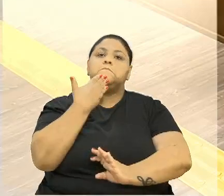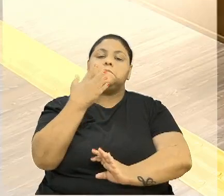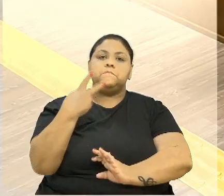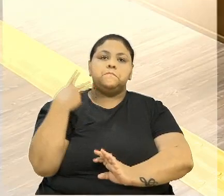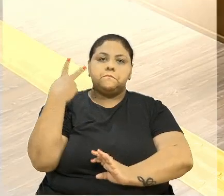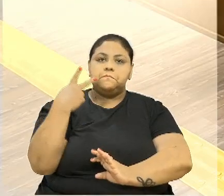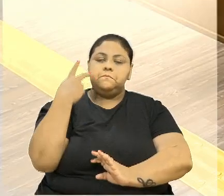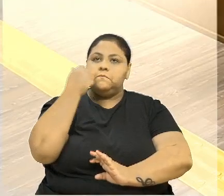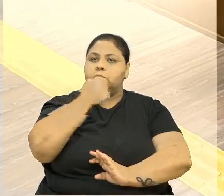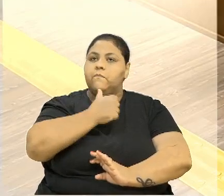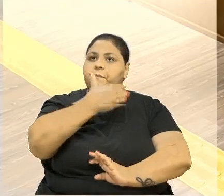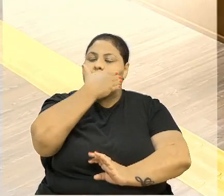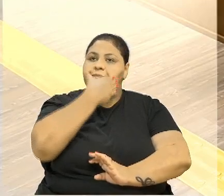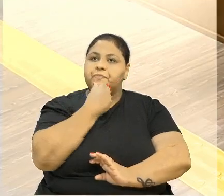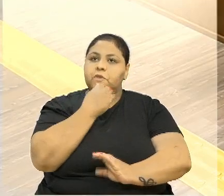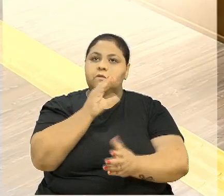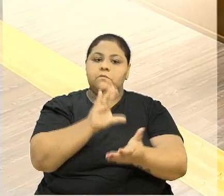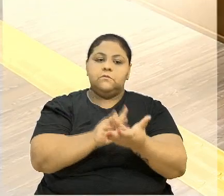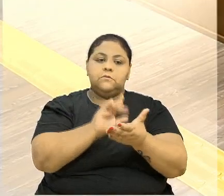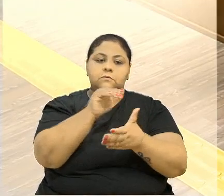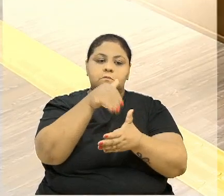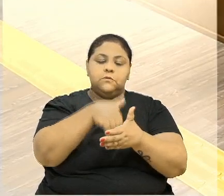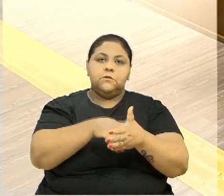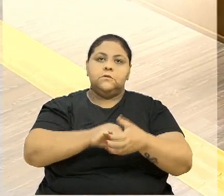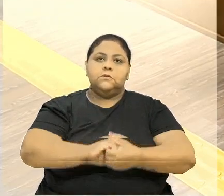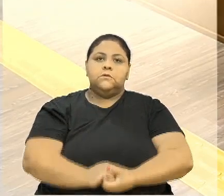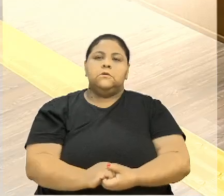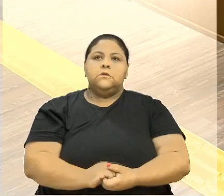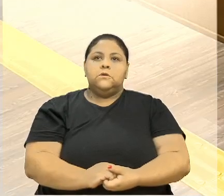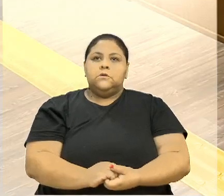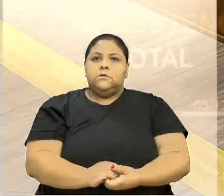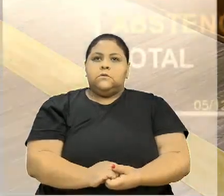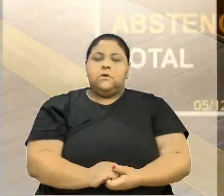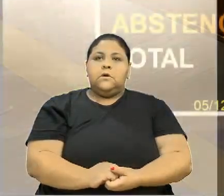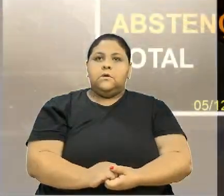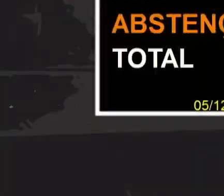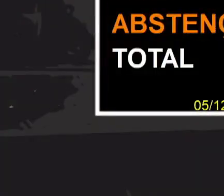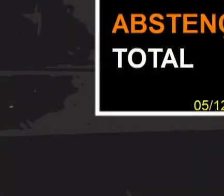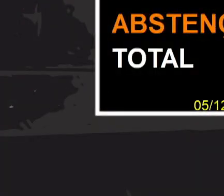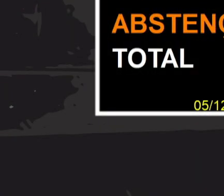Solicito aos vereadores e vereadoras que registrem seus votos.